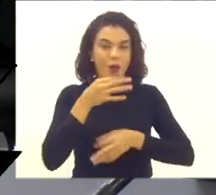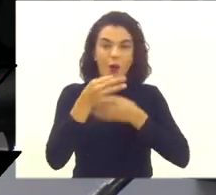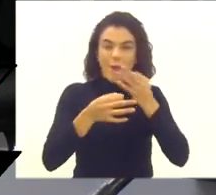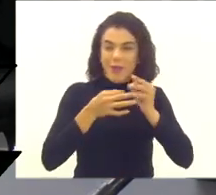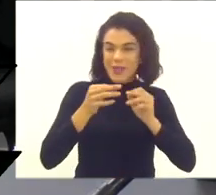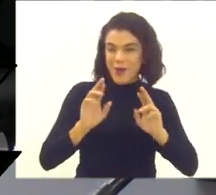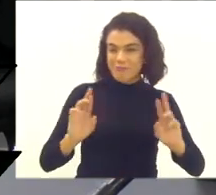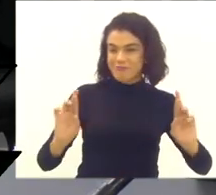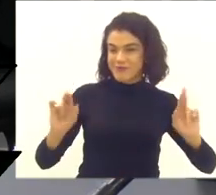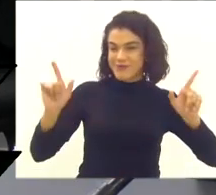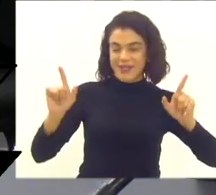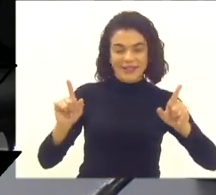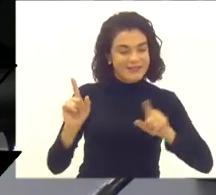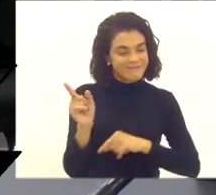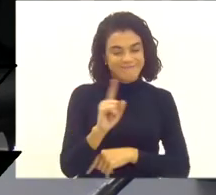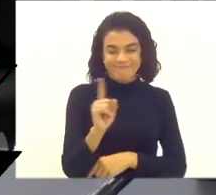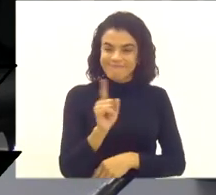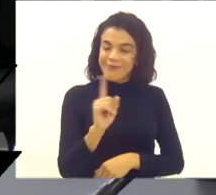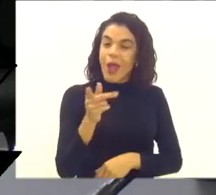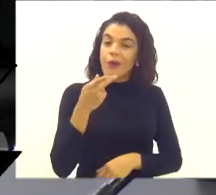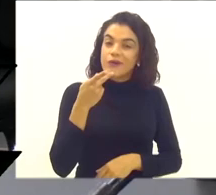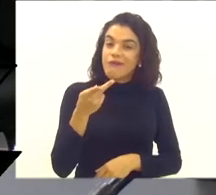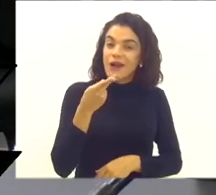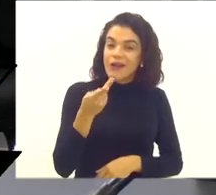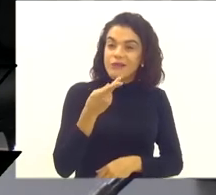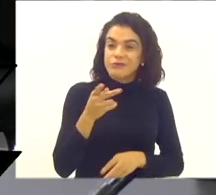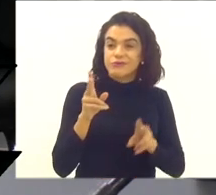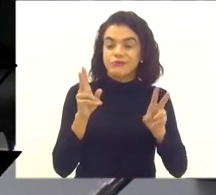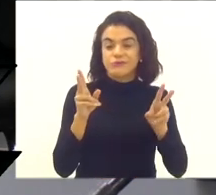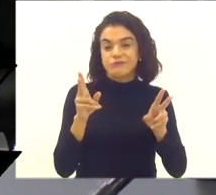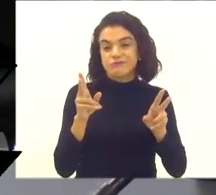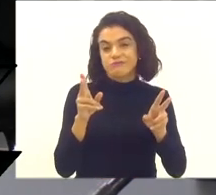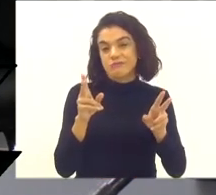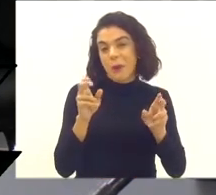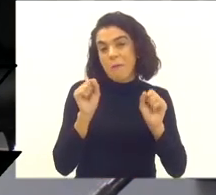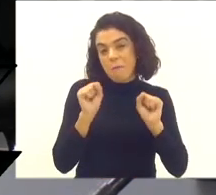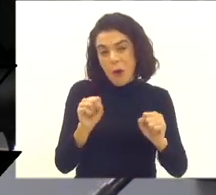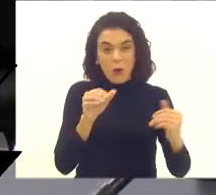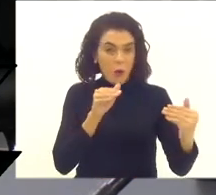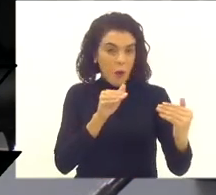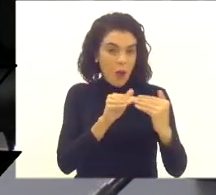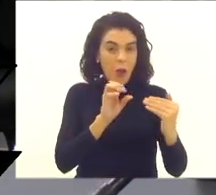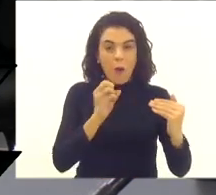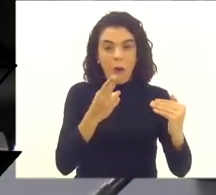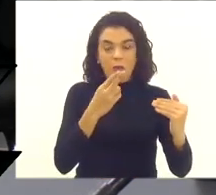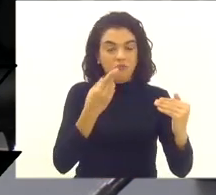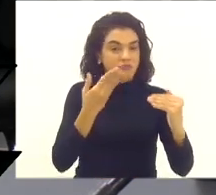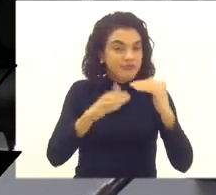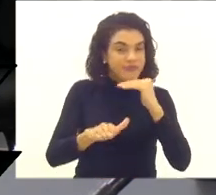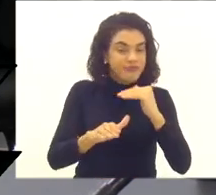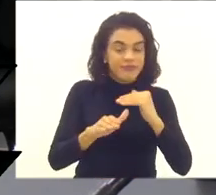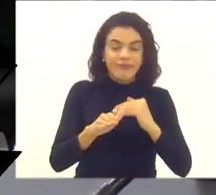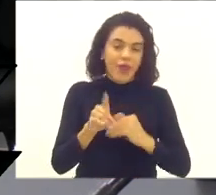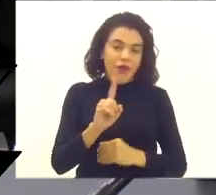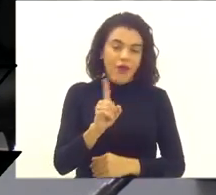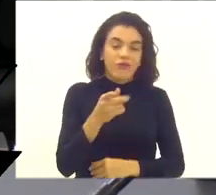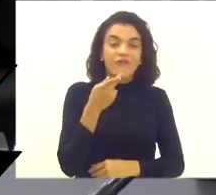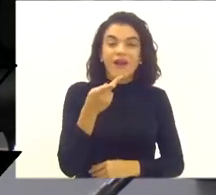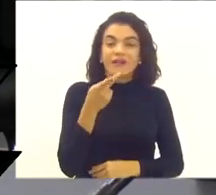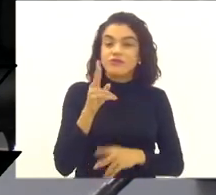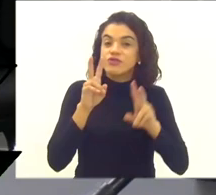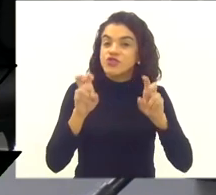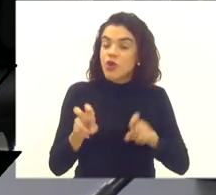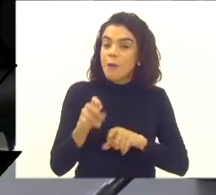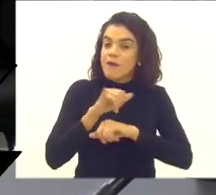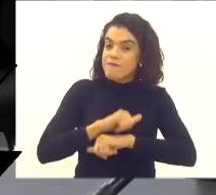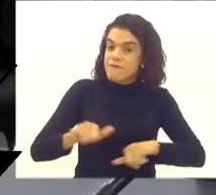diferente nós estamos falando de que a gente pode concordar ou não né a gente tá falando de Notícias falsas